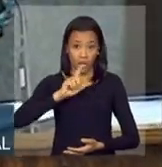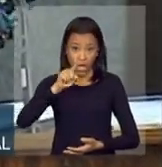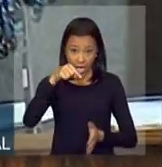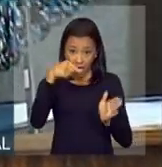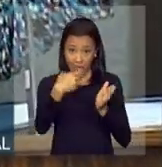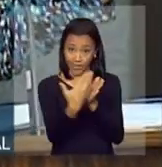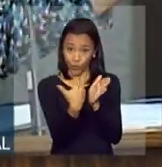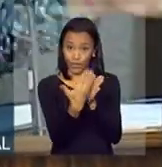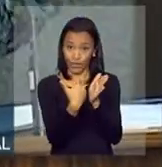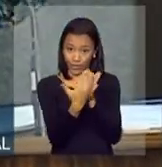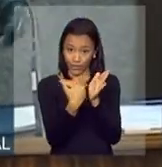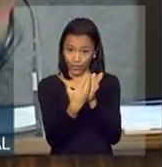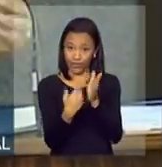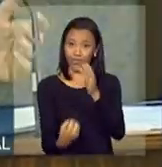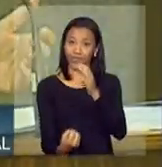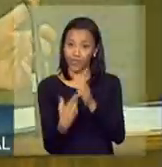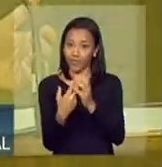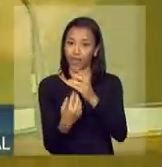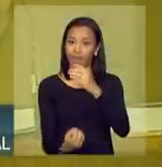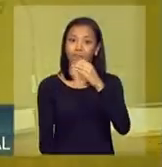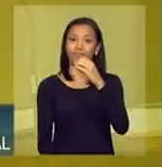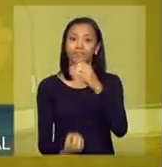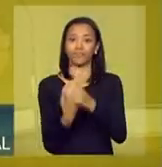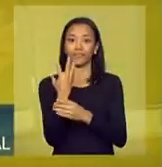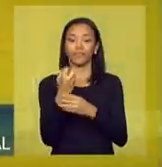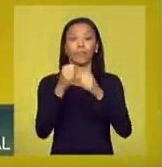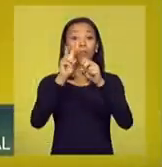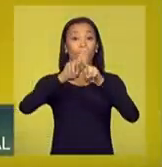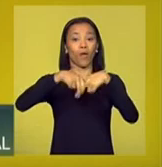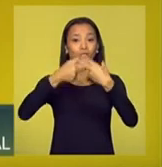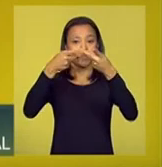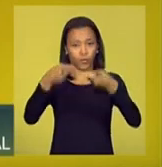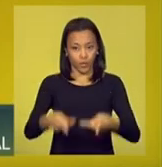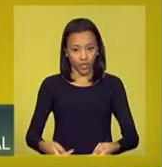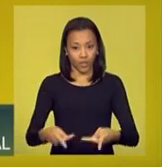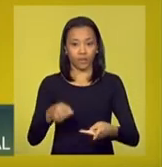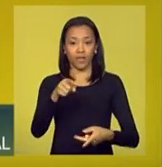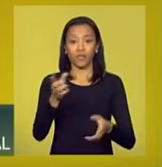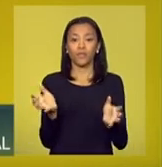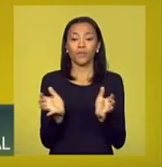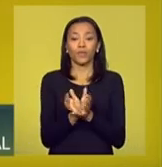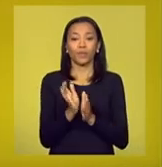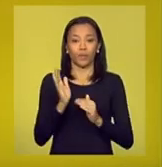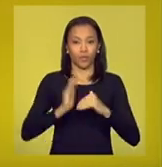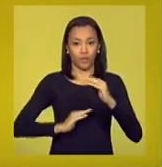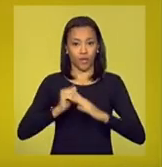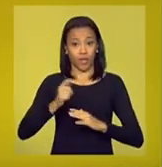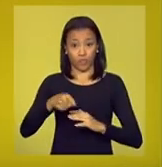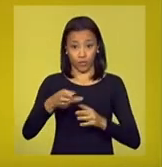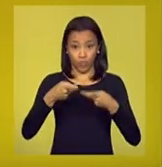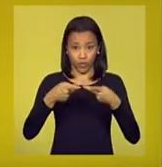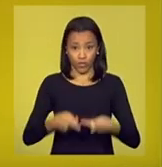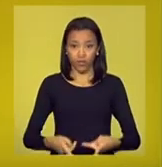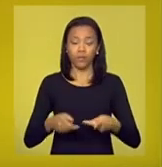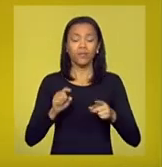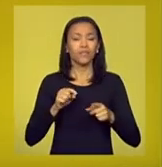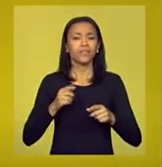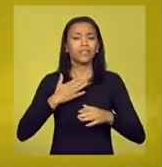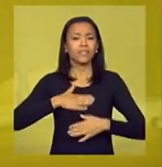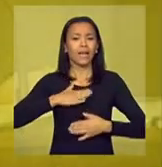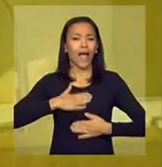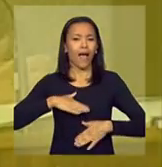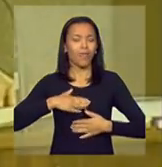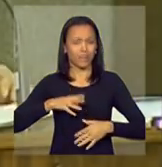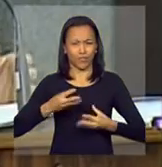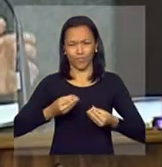que é fruto do projeto, que vocês têm em mãos hoje. Esta é a equipe do projeto. E espero ter outras oportunidades para a gente falar com mais calma, porque tem